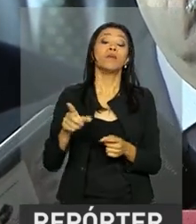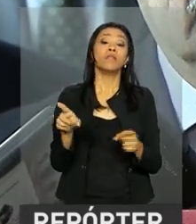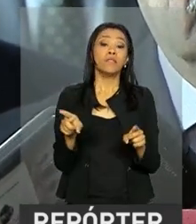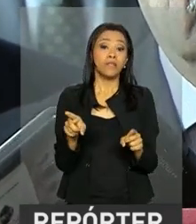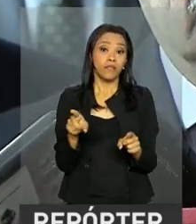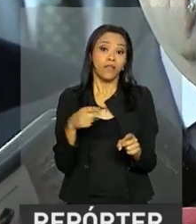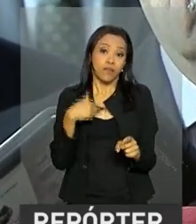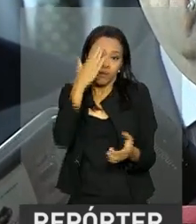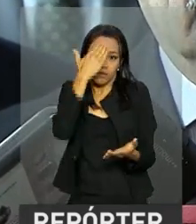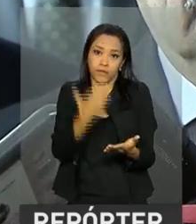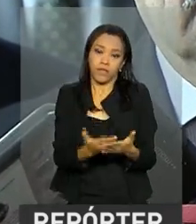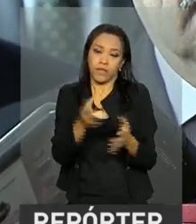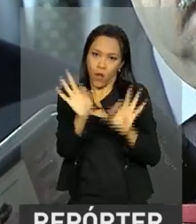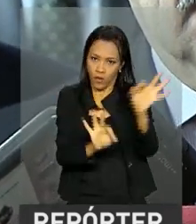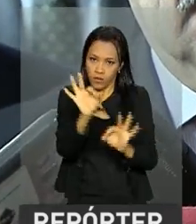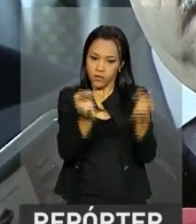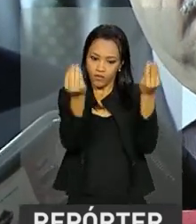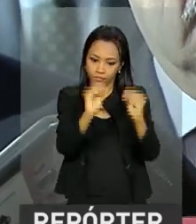plano e